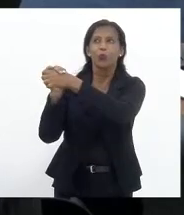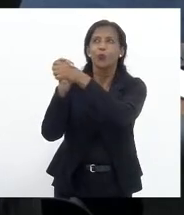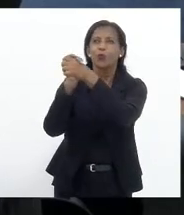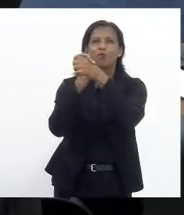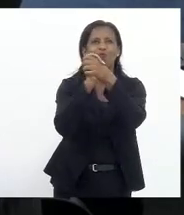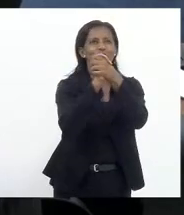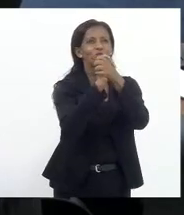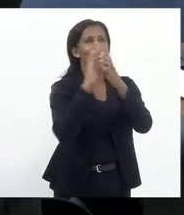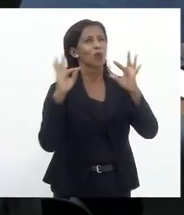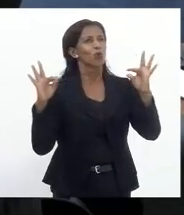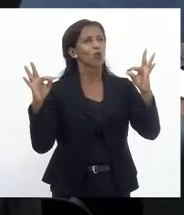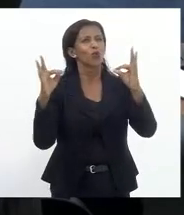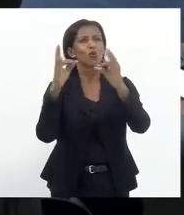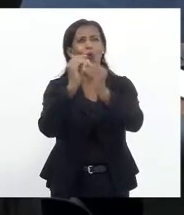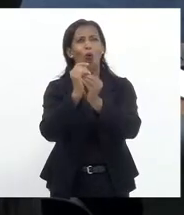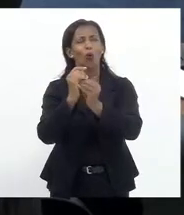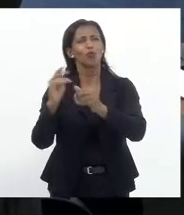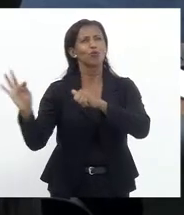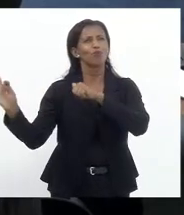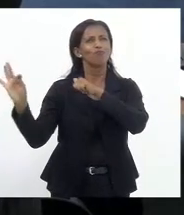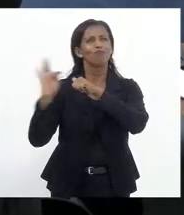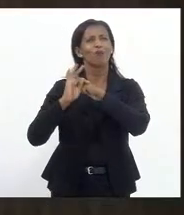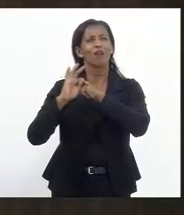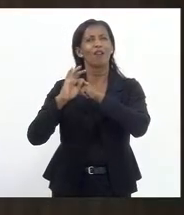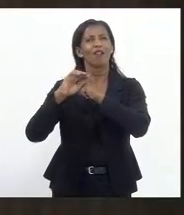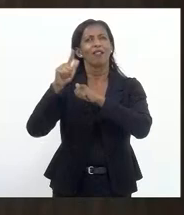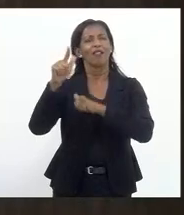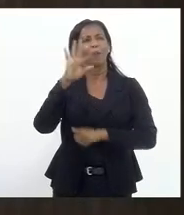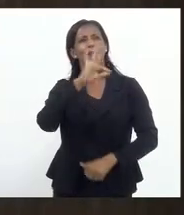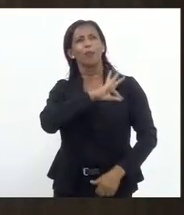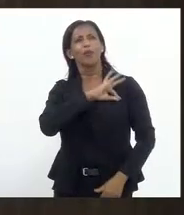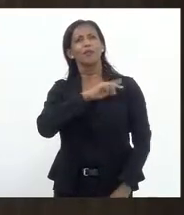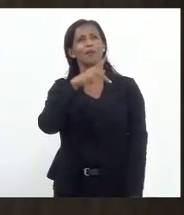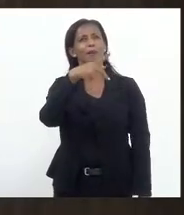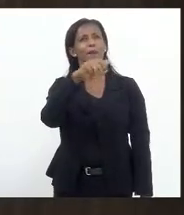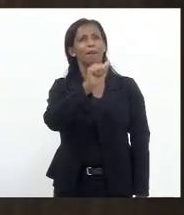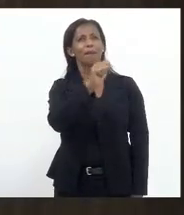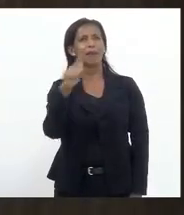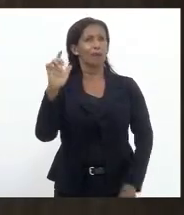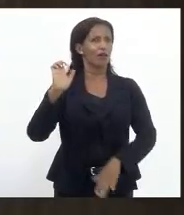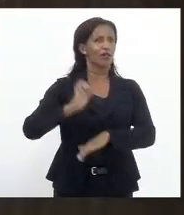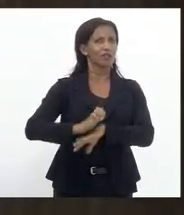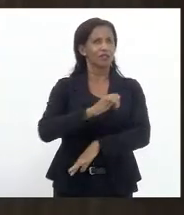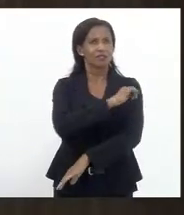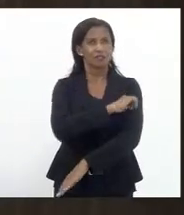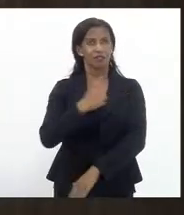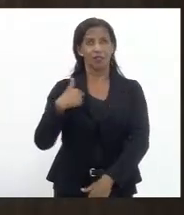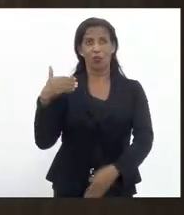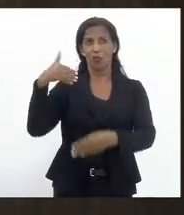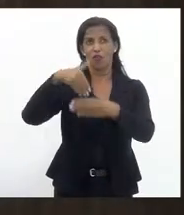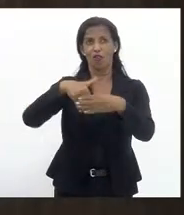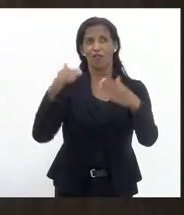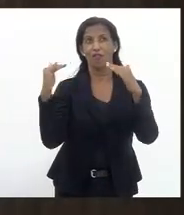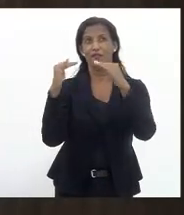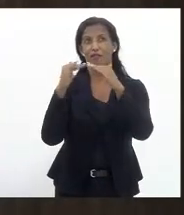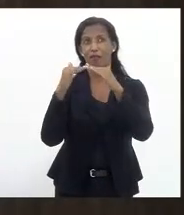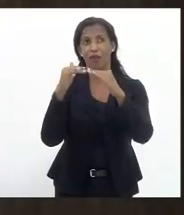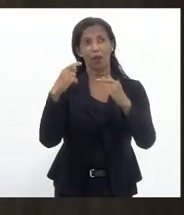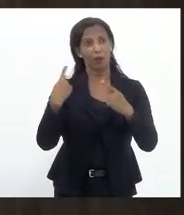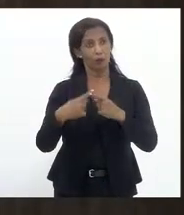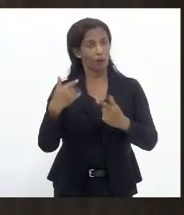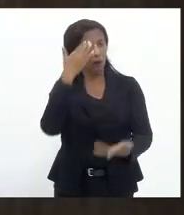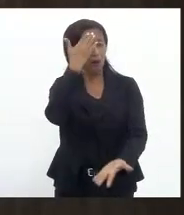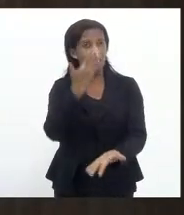aqueles que fazem parte do quadro técnico da Polícia Penal do Estado do Rio de Janeiro e dizer que meu voto é favorável porque